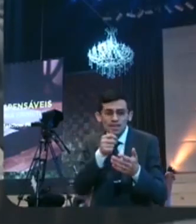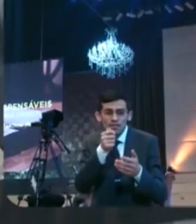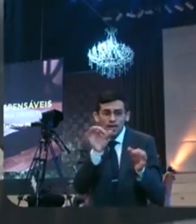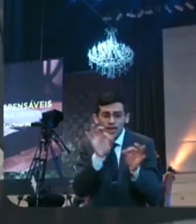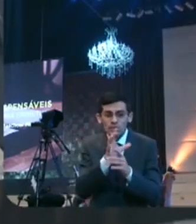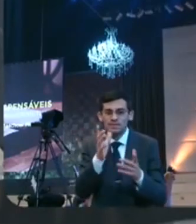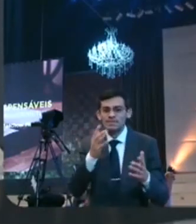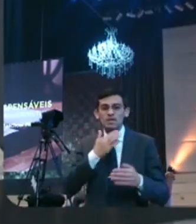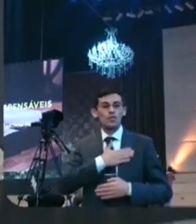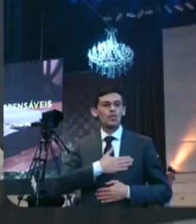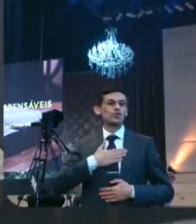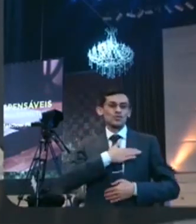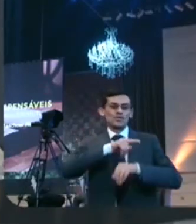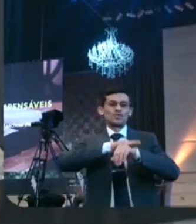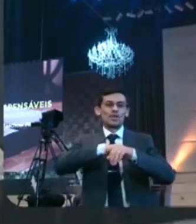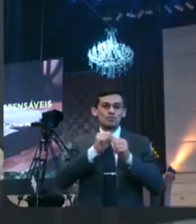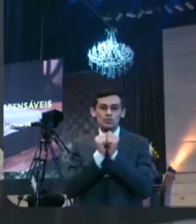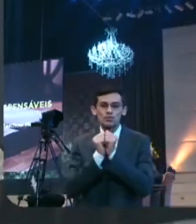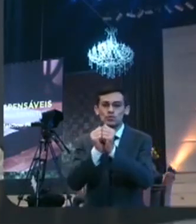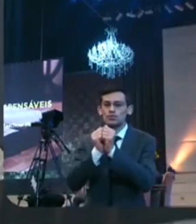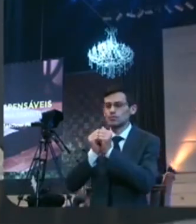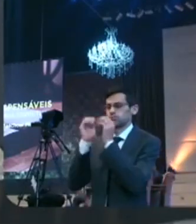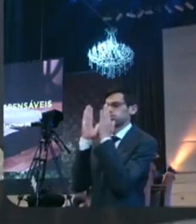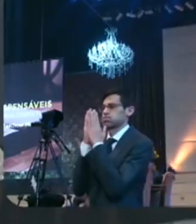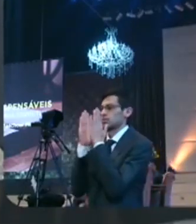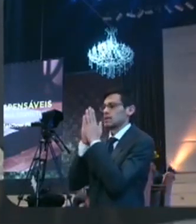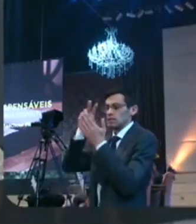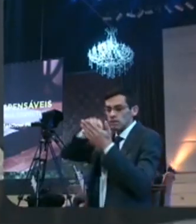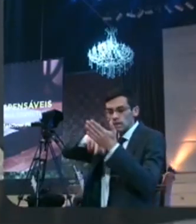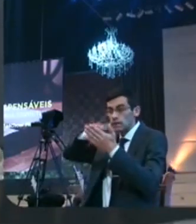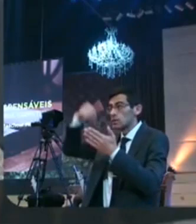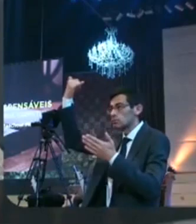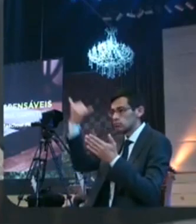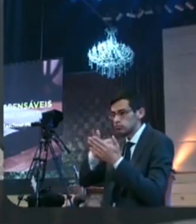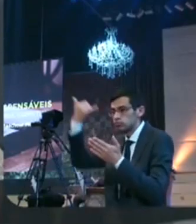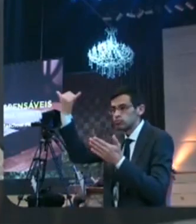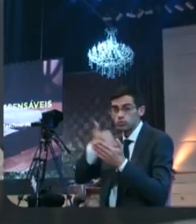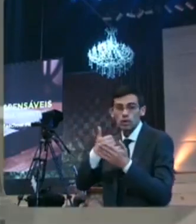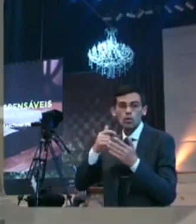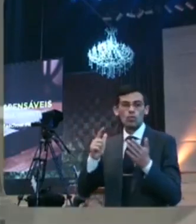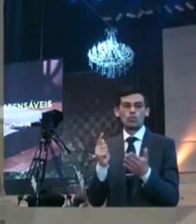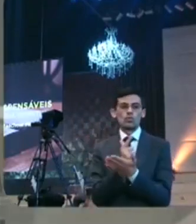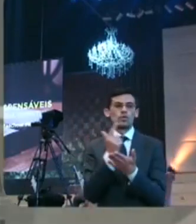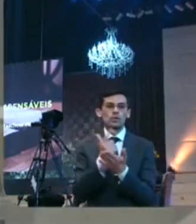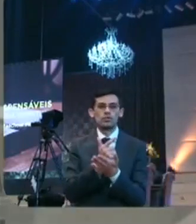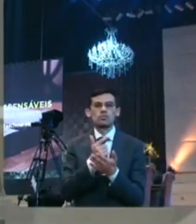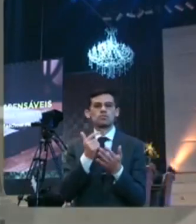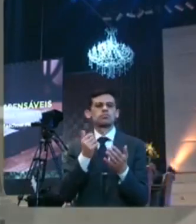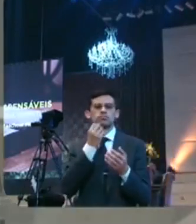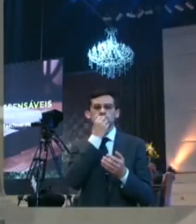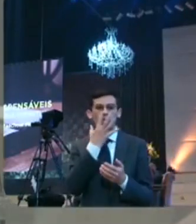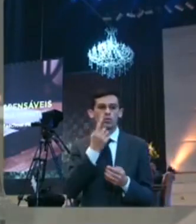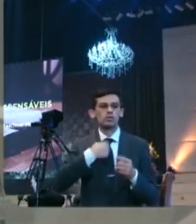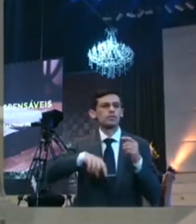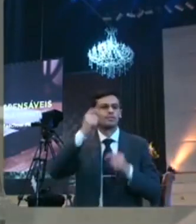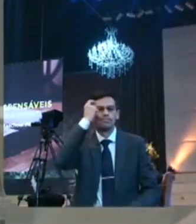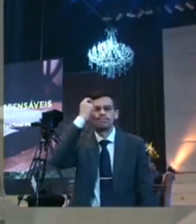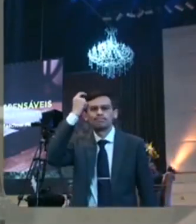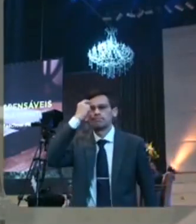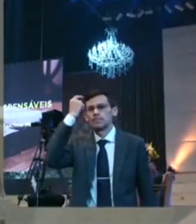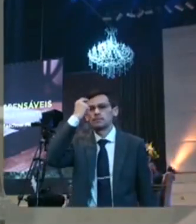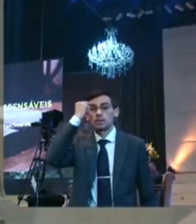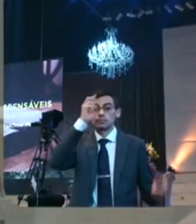foi tão gostoso a gente poder estar na presença do Senhor, e esse livro foi um livro muito interessante de